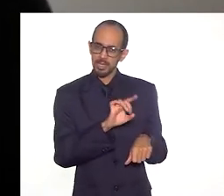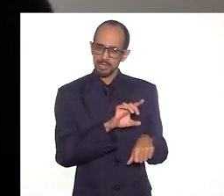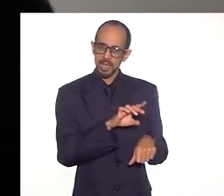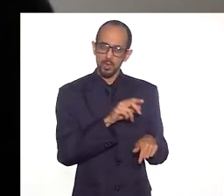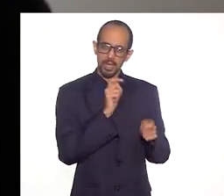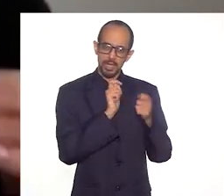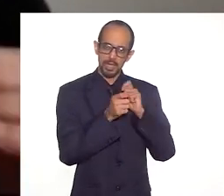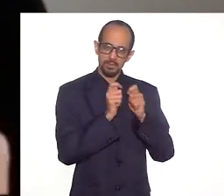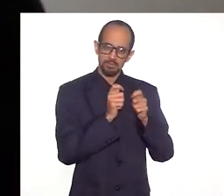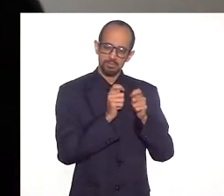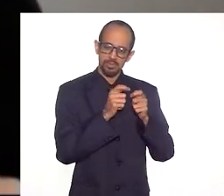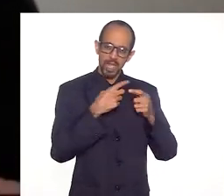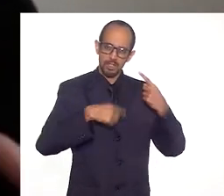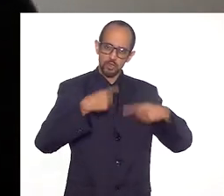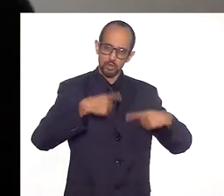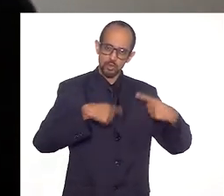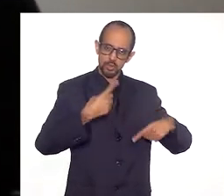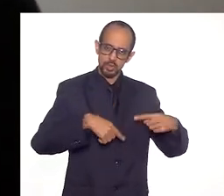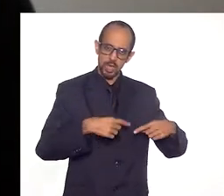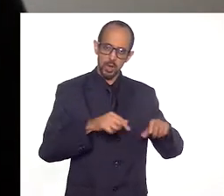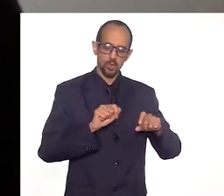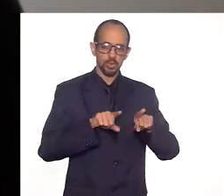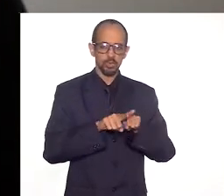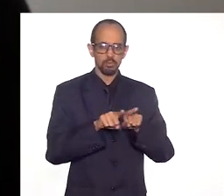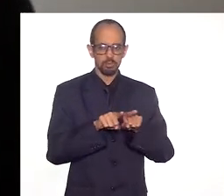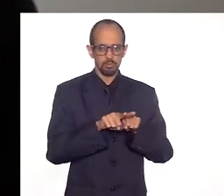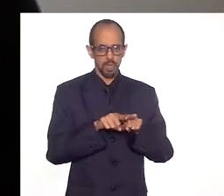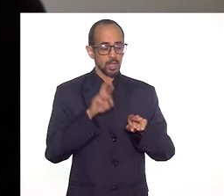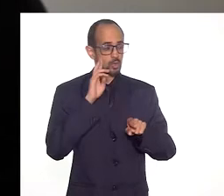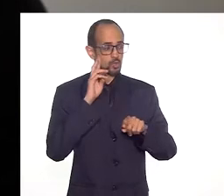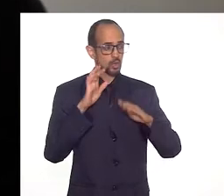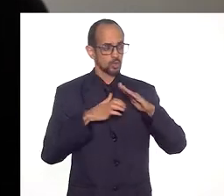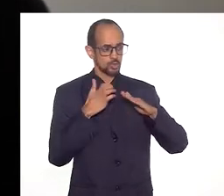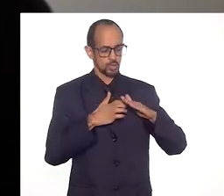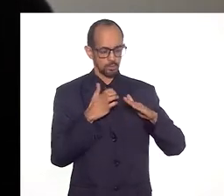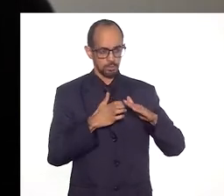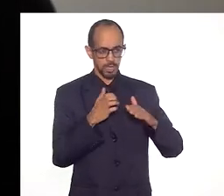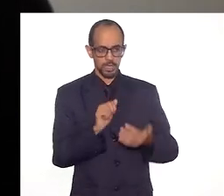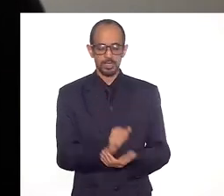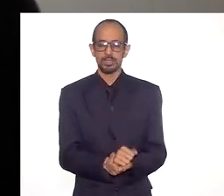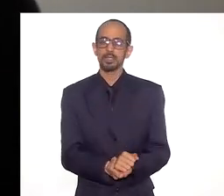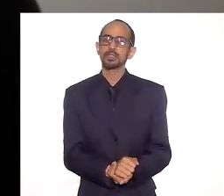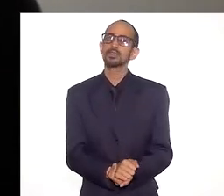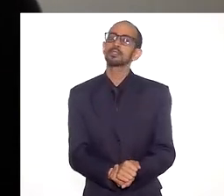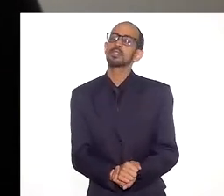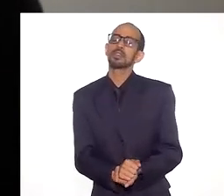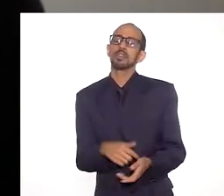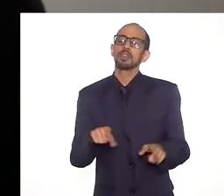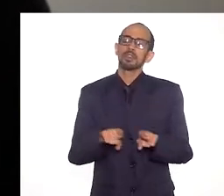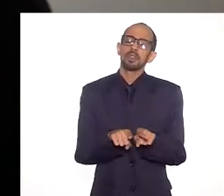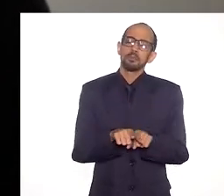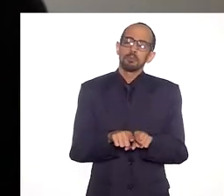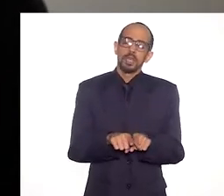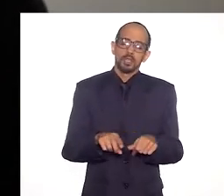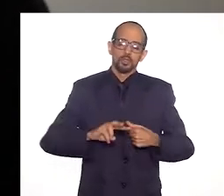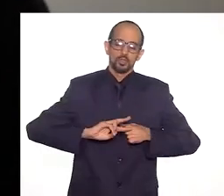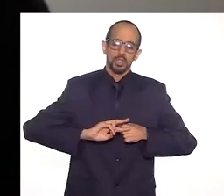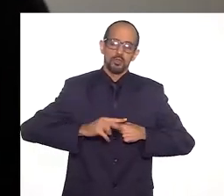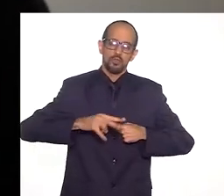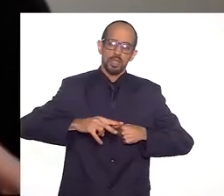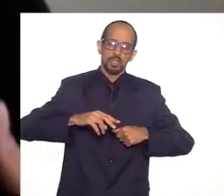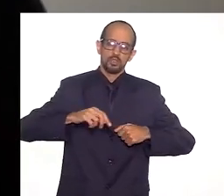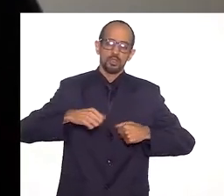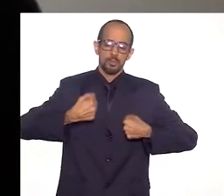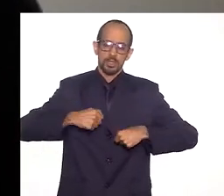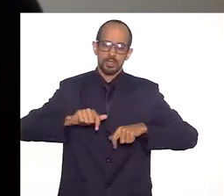com os empreendedores, da conexão entre os investidores e empreendedores, que é também um meio de campo complexo de ser feito e precisa,